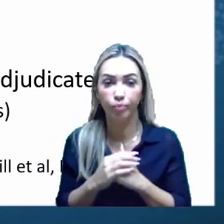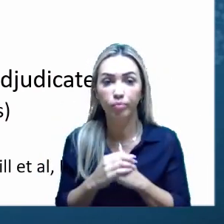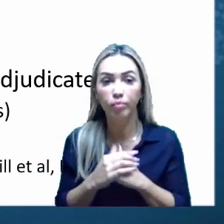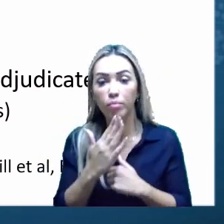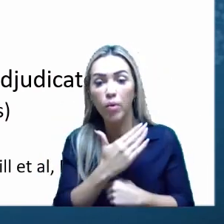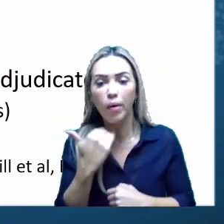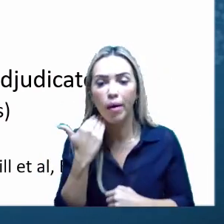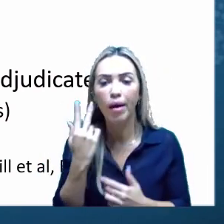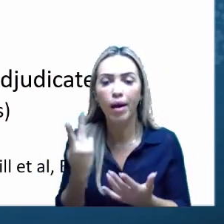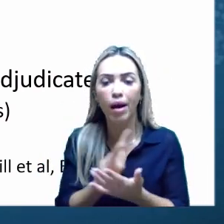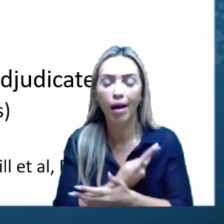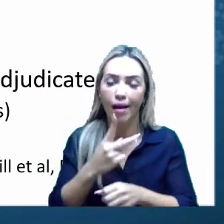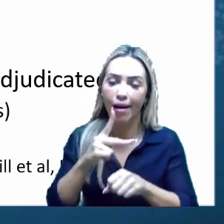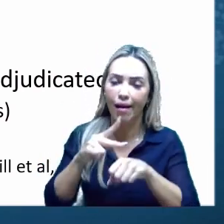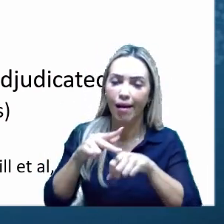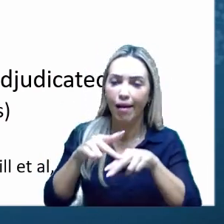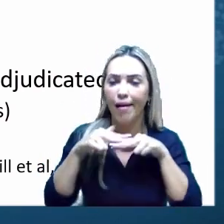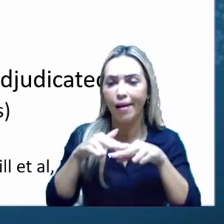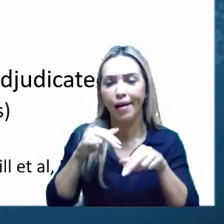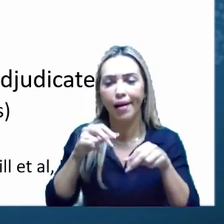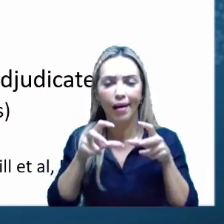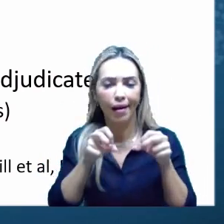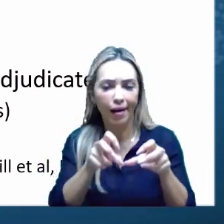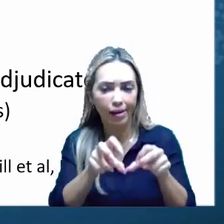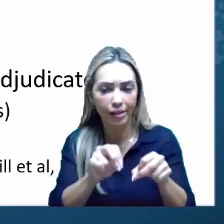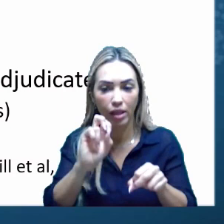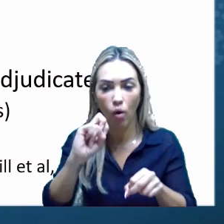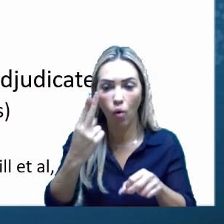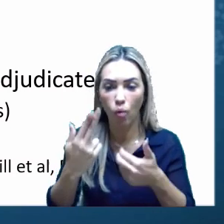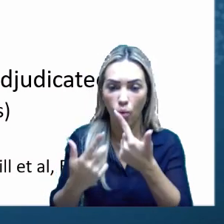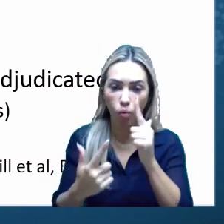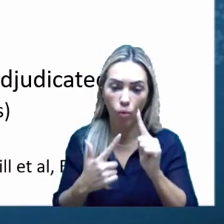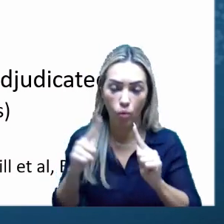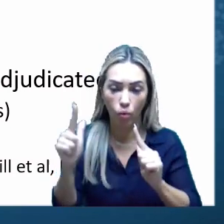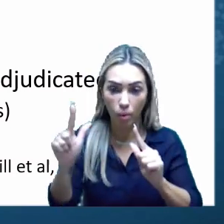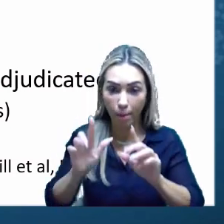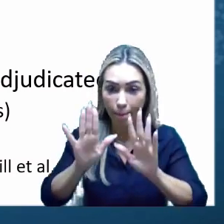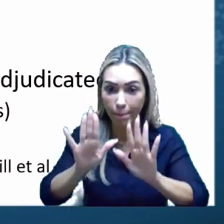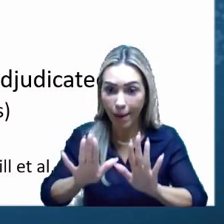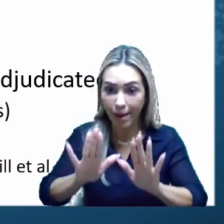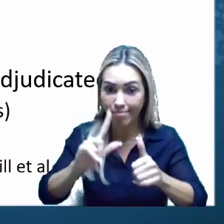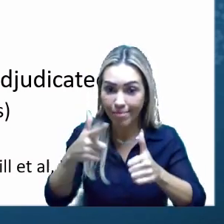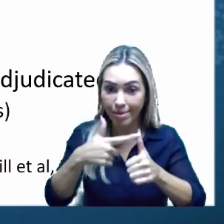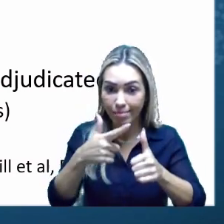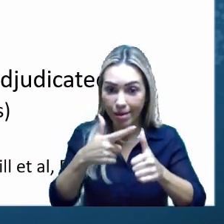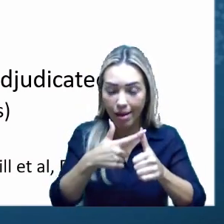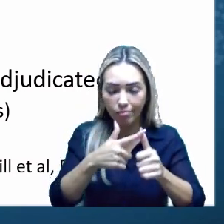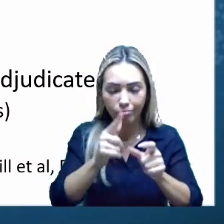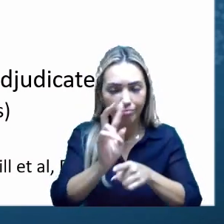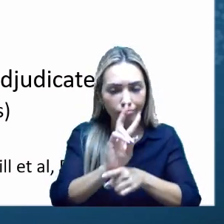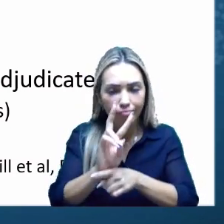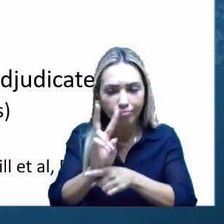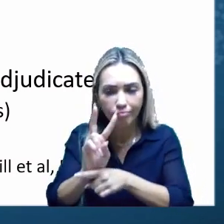morreram de câncer ou alguma coisa assim. Mas fora essa primeira rodada de monitoramento, a gente teve